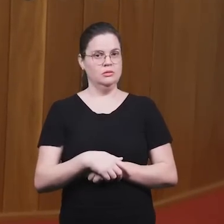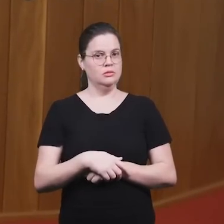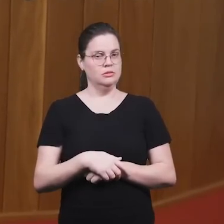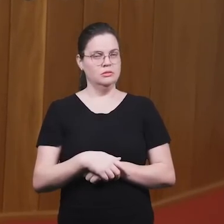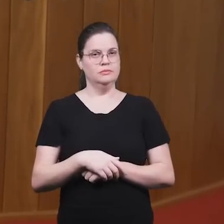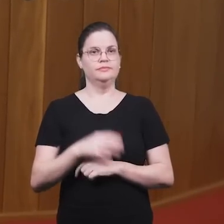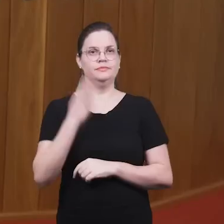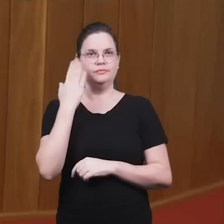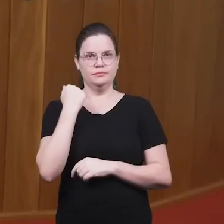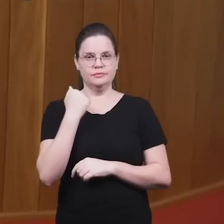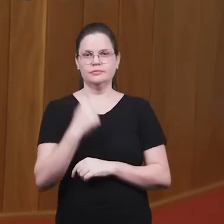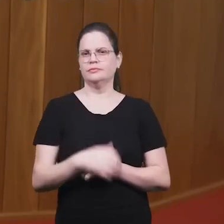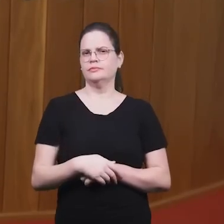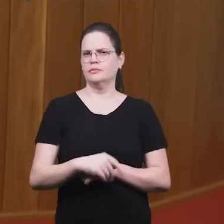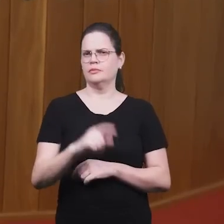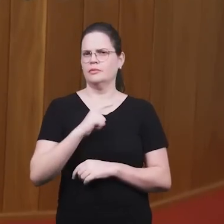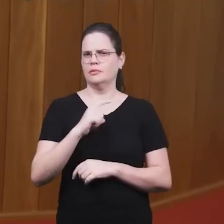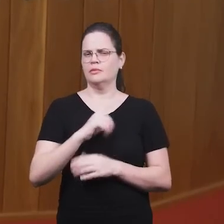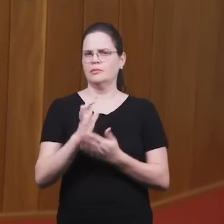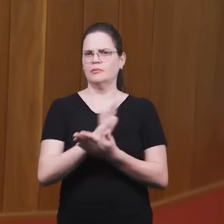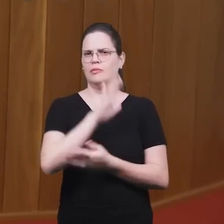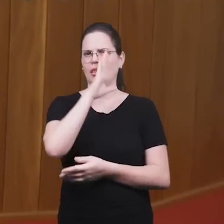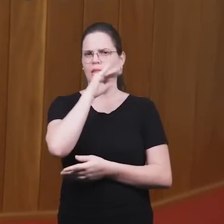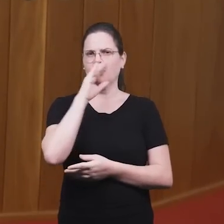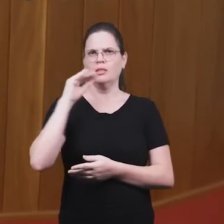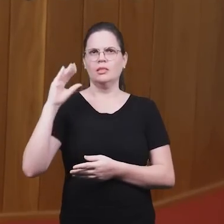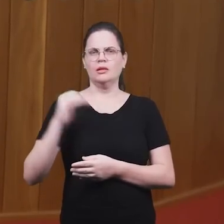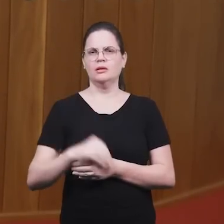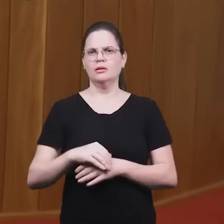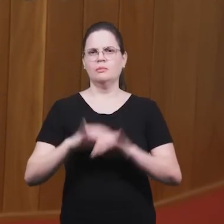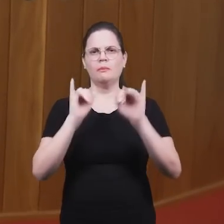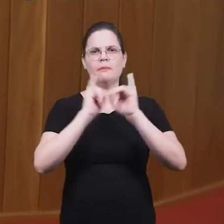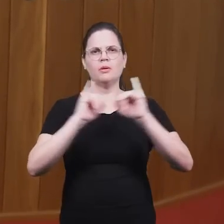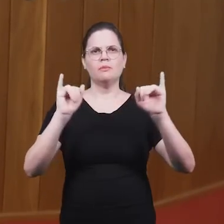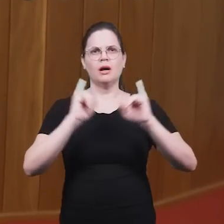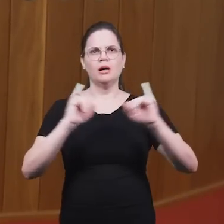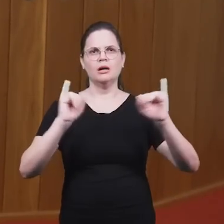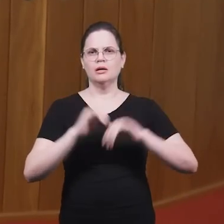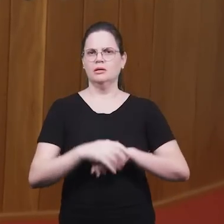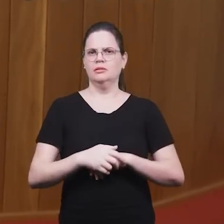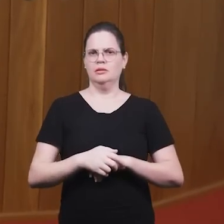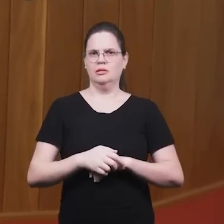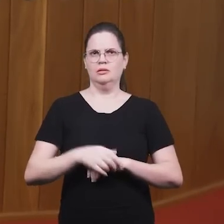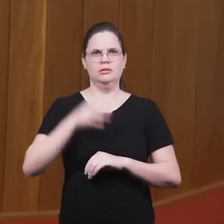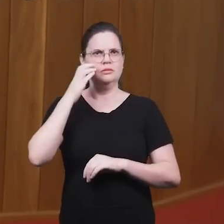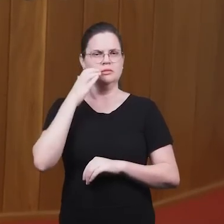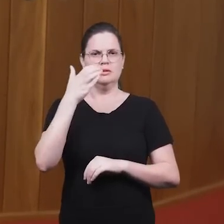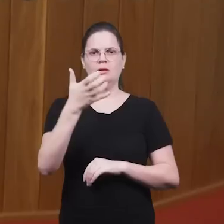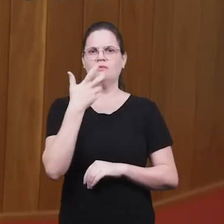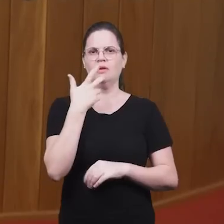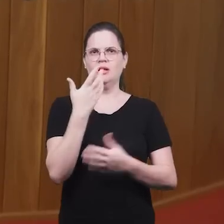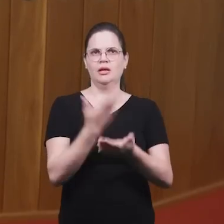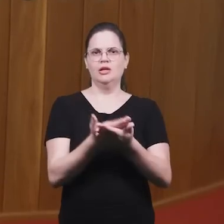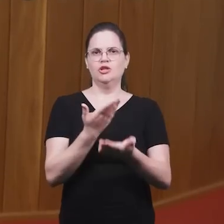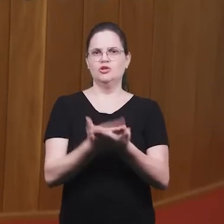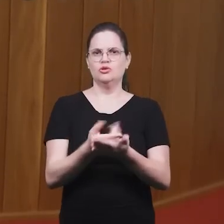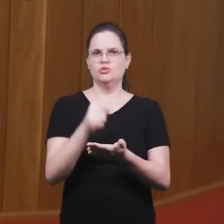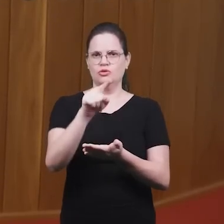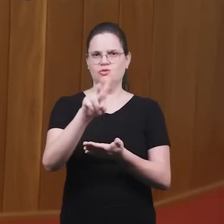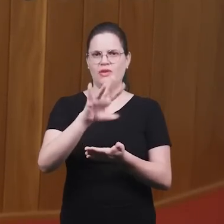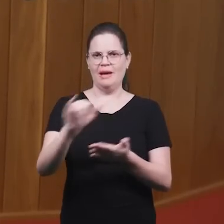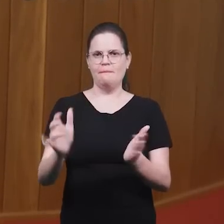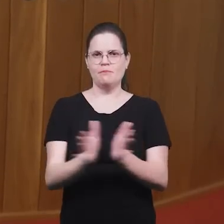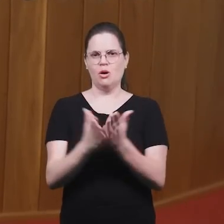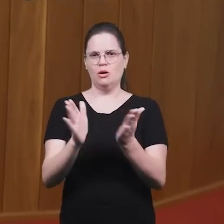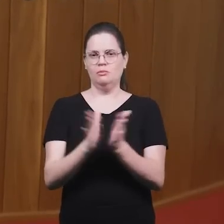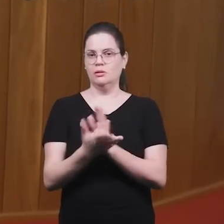Você acredita que tem adolescente fazendo propaganda no celular e diz assim, ó, estude para ser